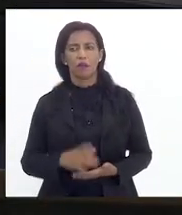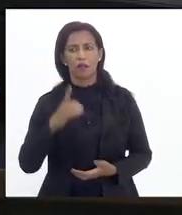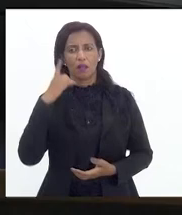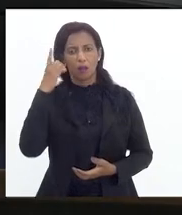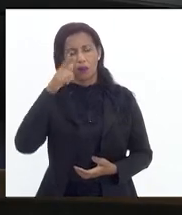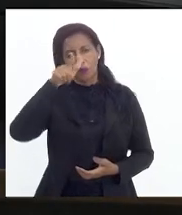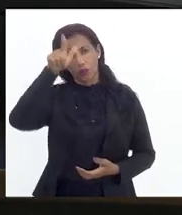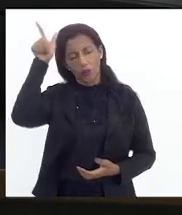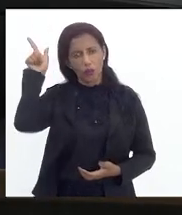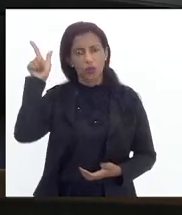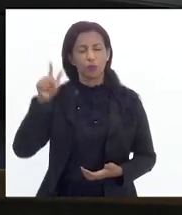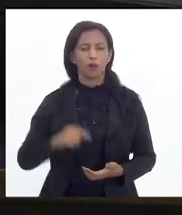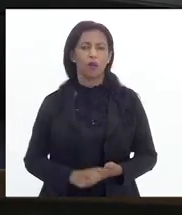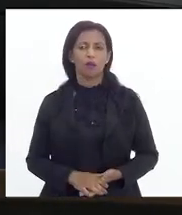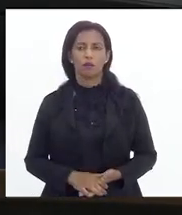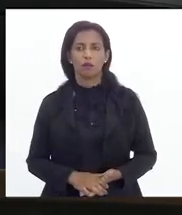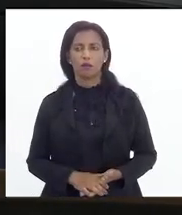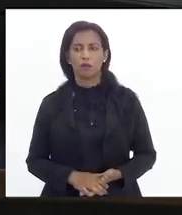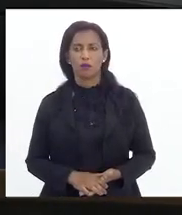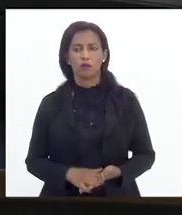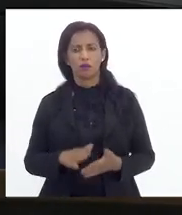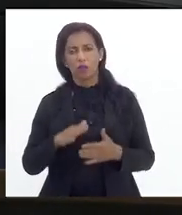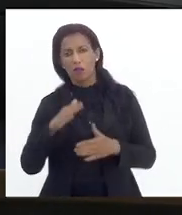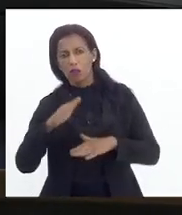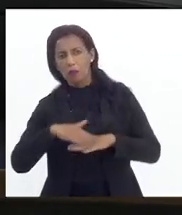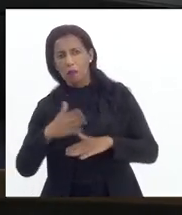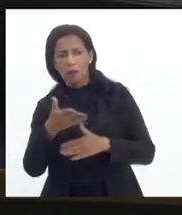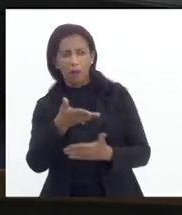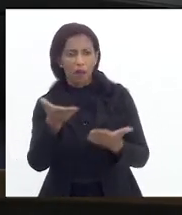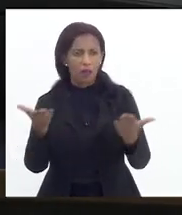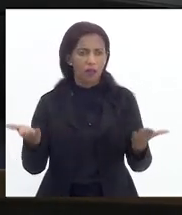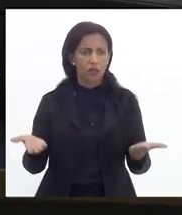Deputado Luiz Paulo os demais deputados